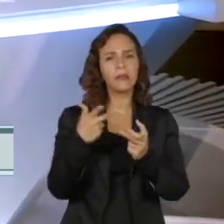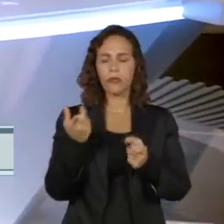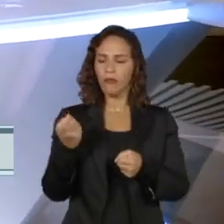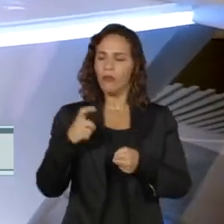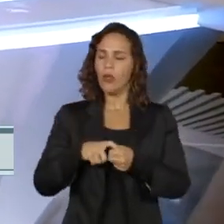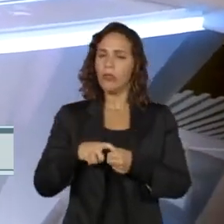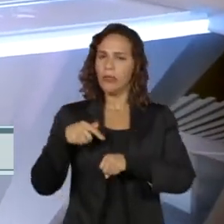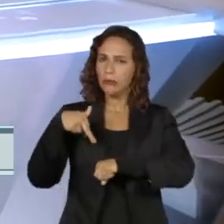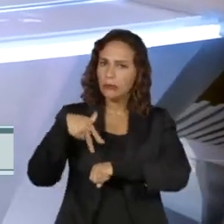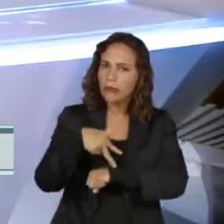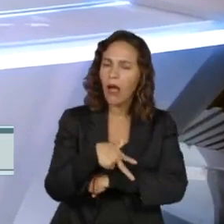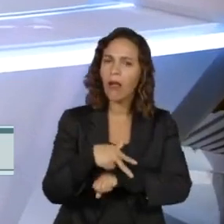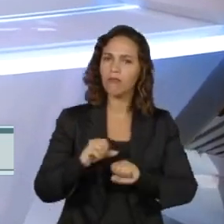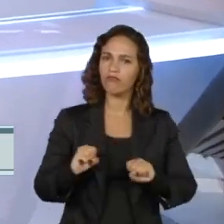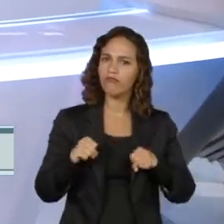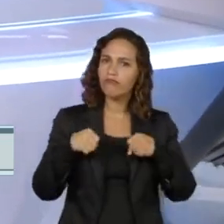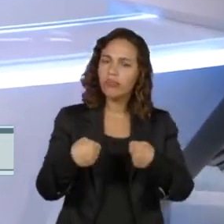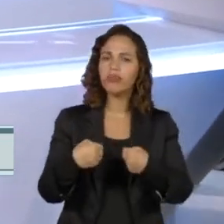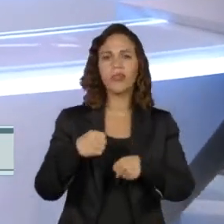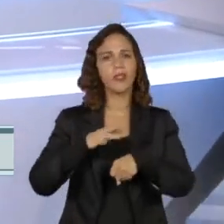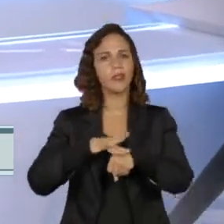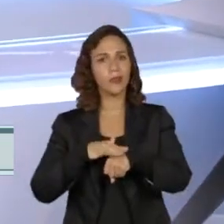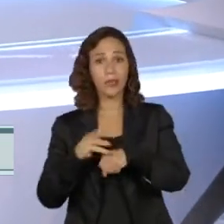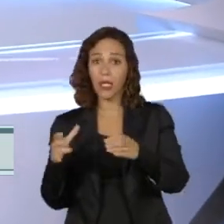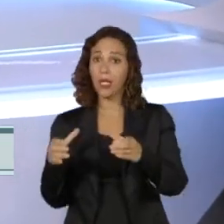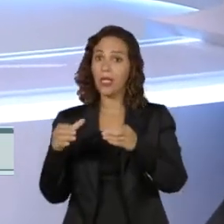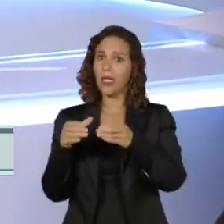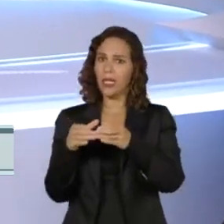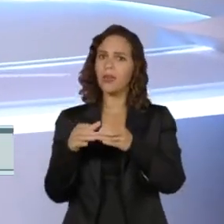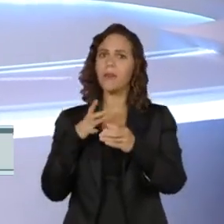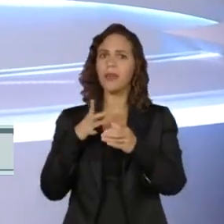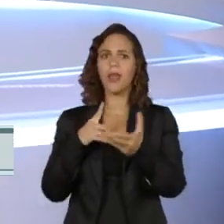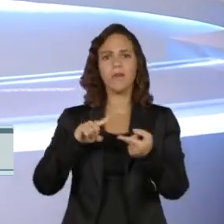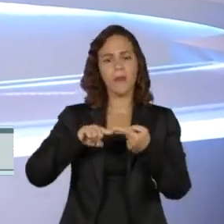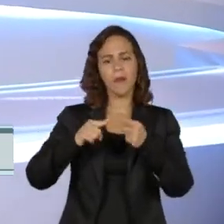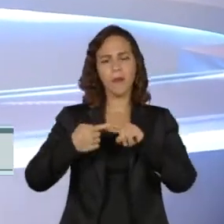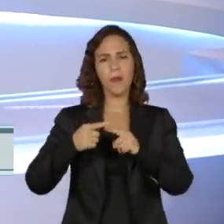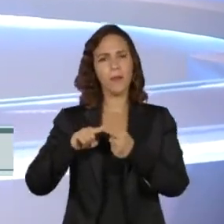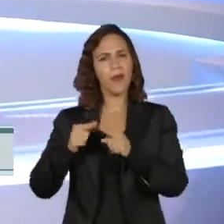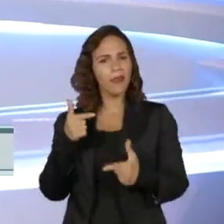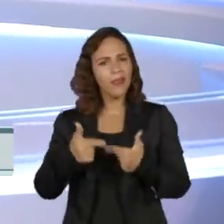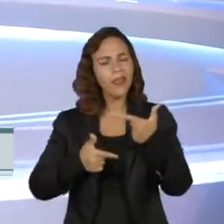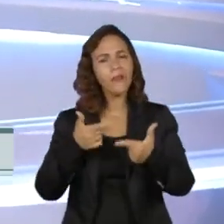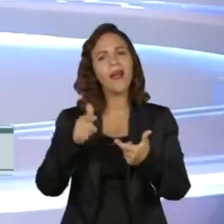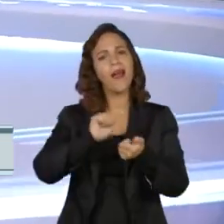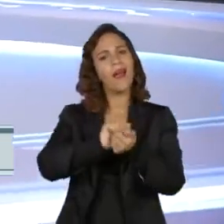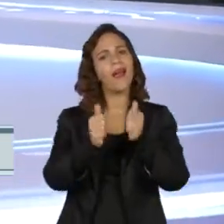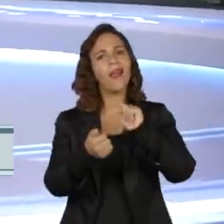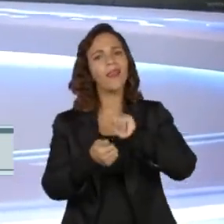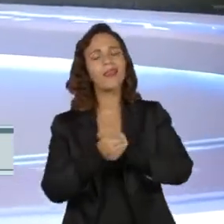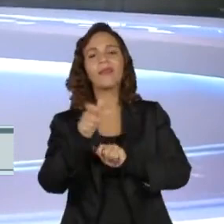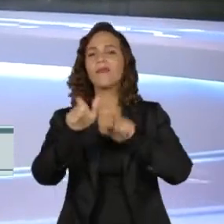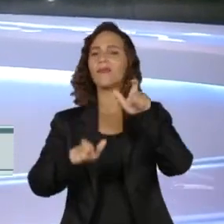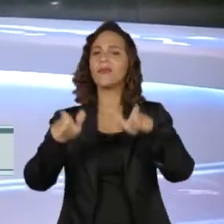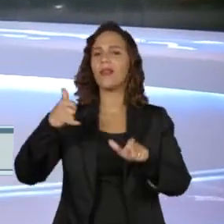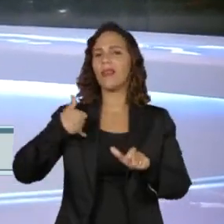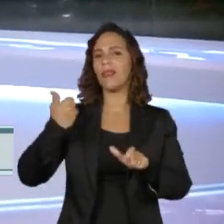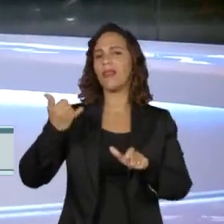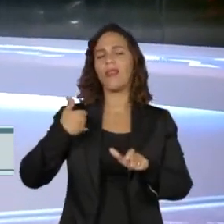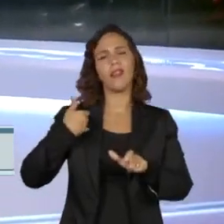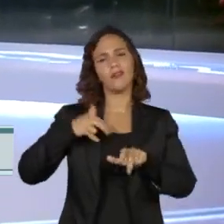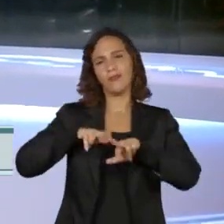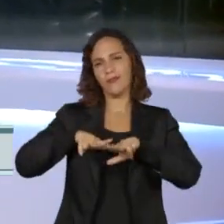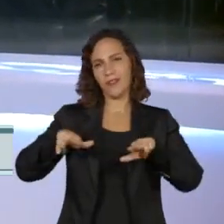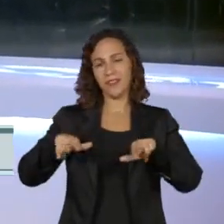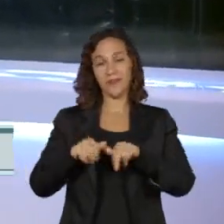doença é parte importante na atuação de equipes multidisciplinares que trabalham na adaptação de pacientes de todas as idades.